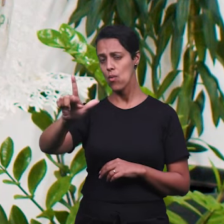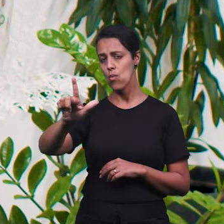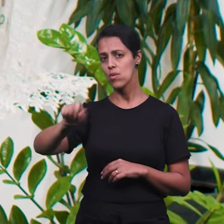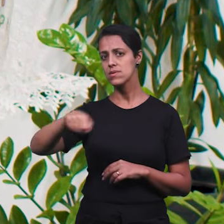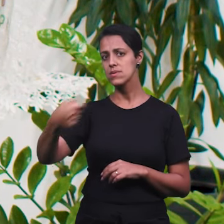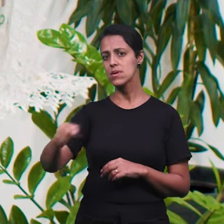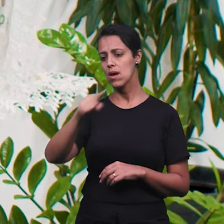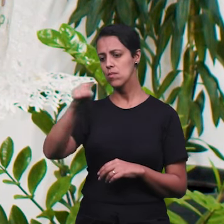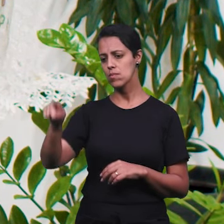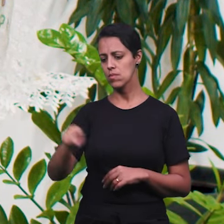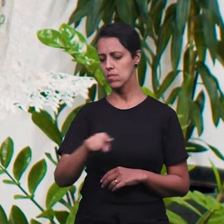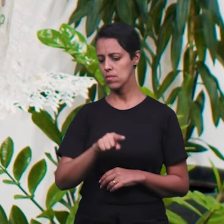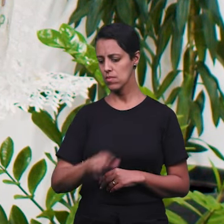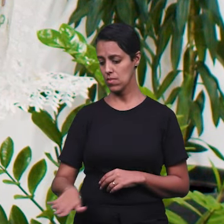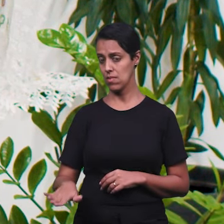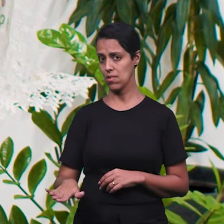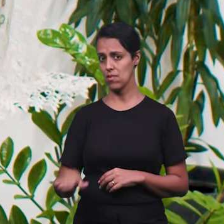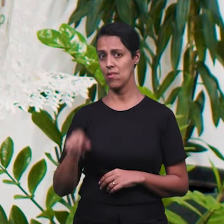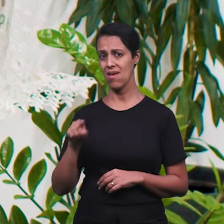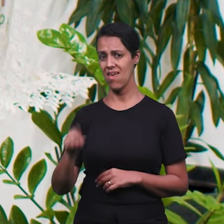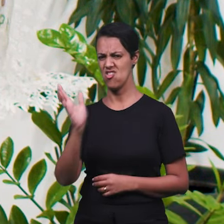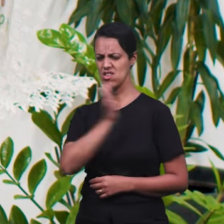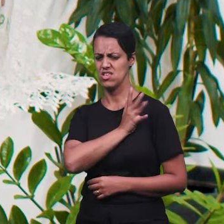rico um homem corrupto